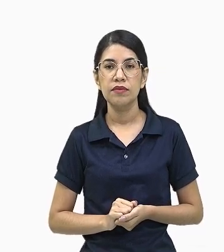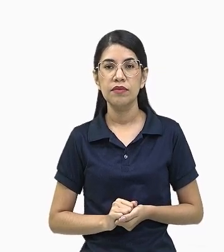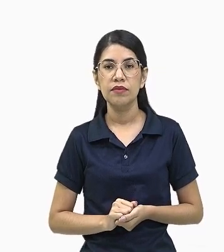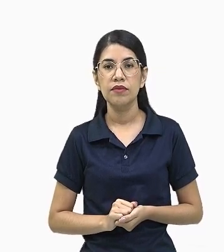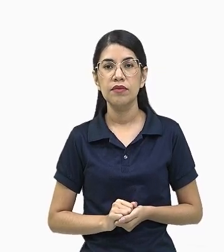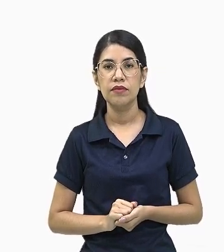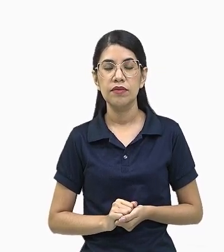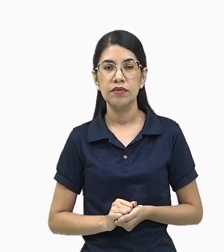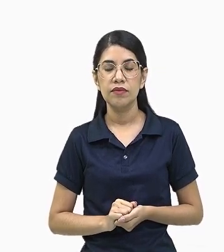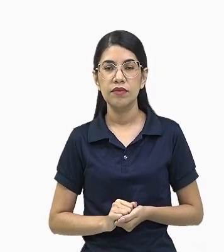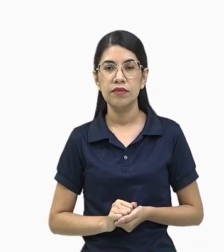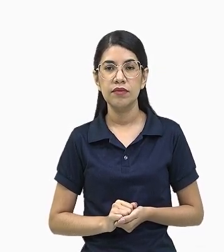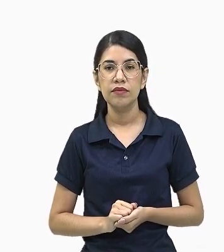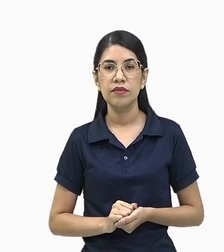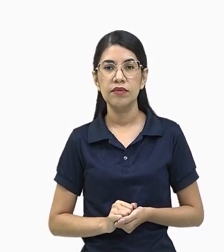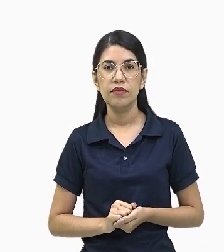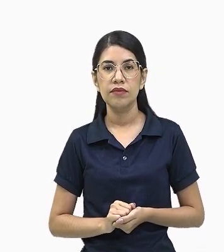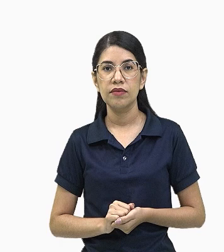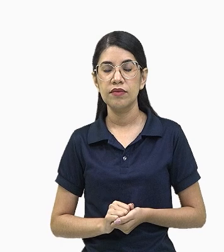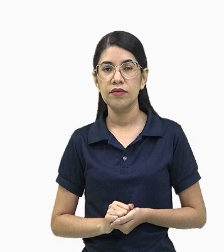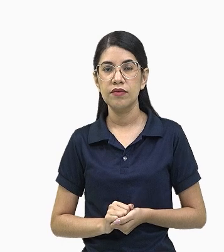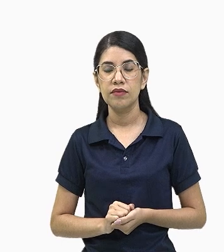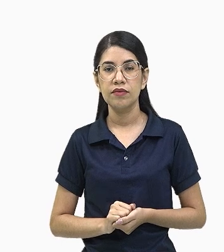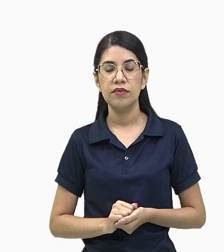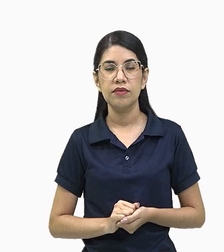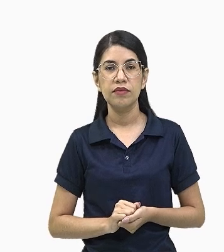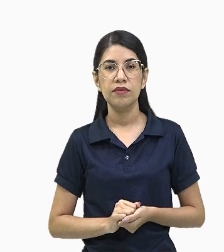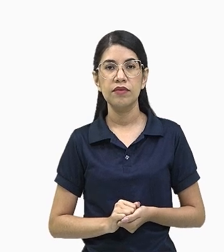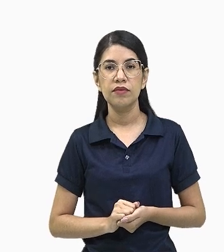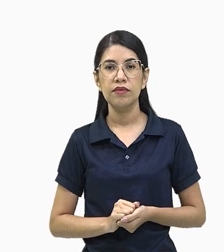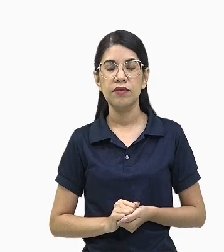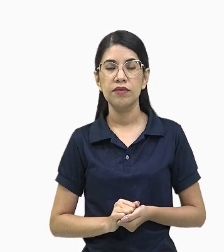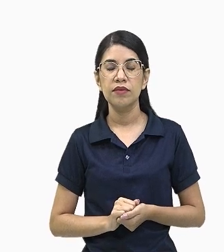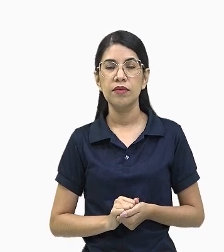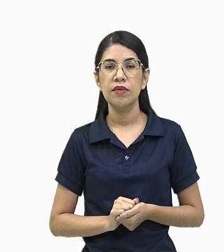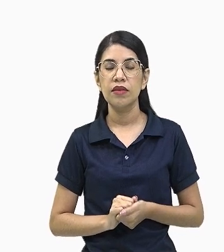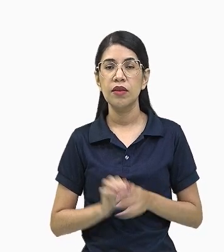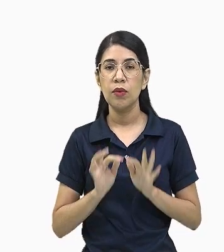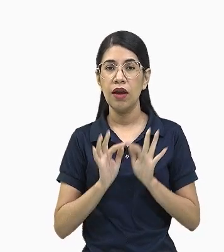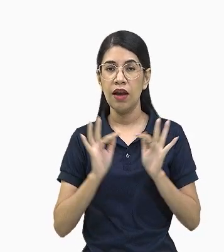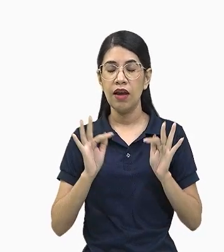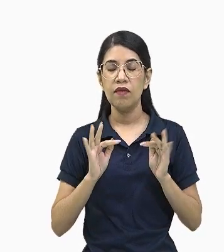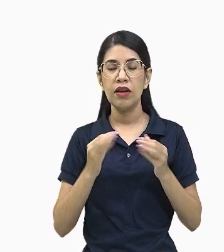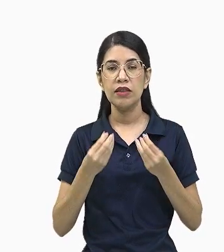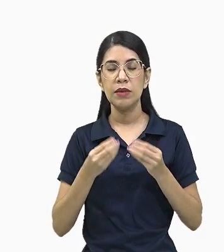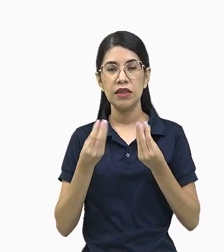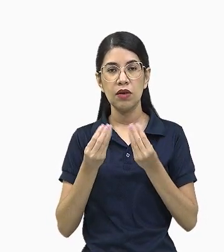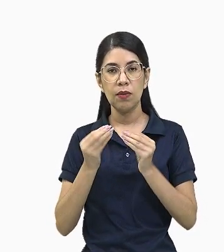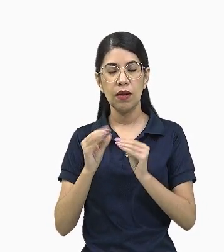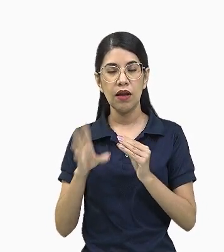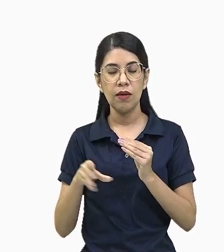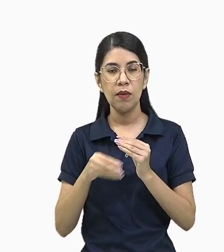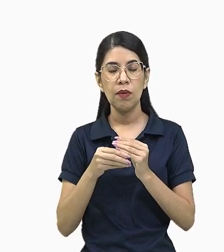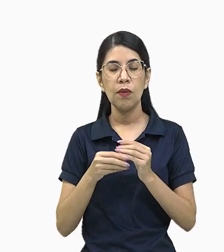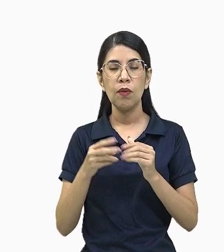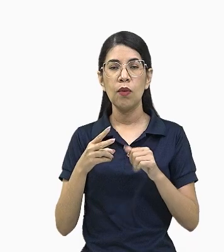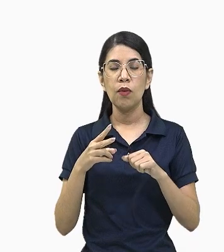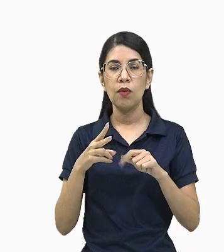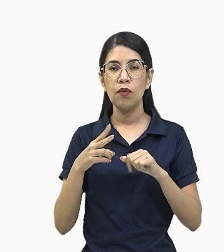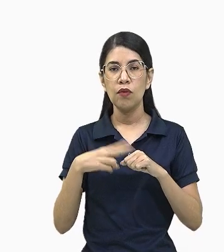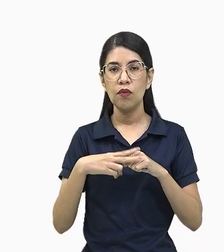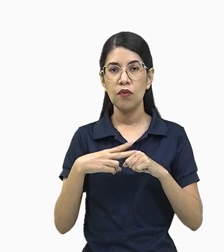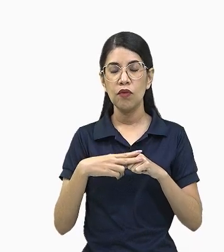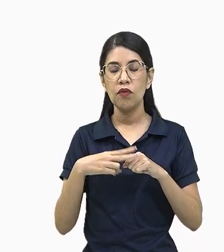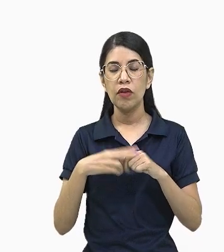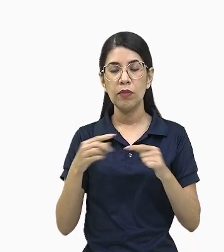correct negative form of the verb. Complete a frase com a forma correta negativa, né?